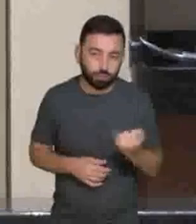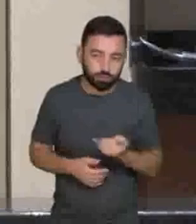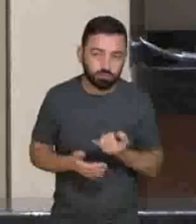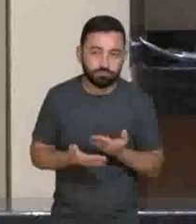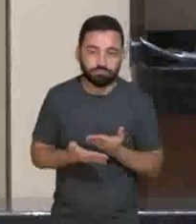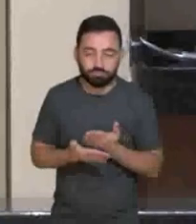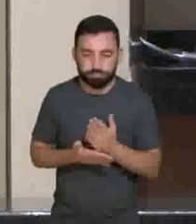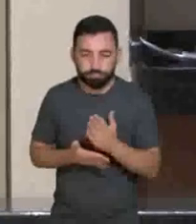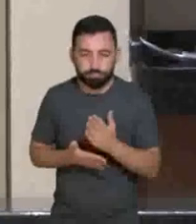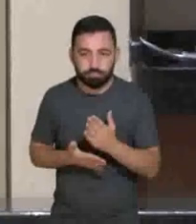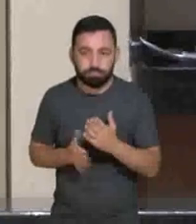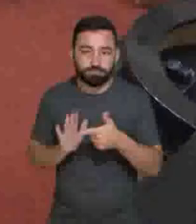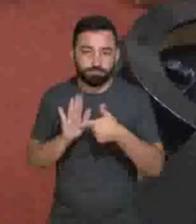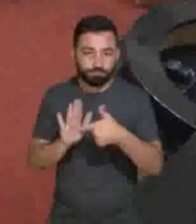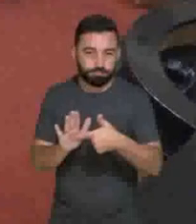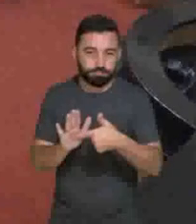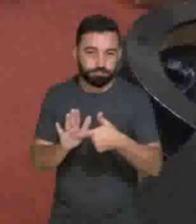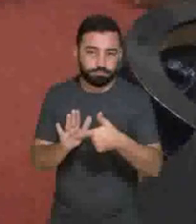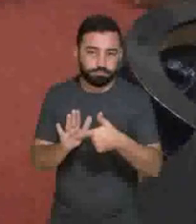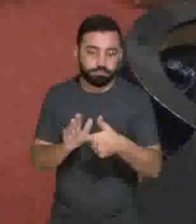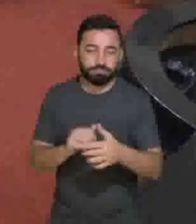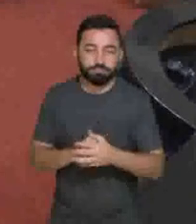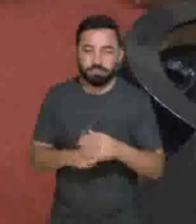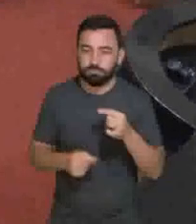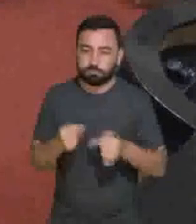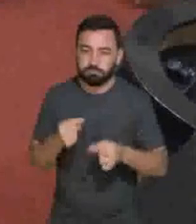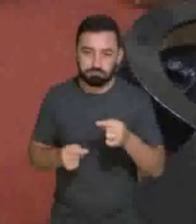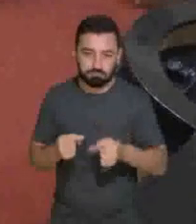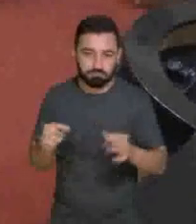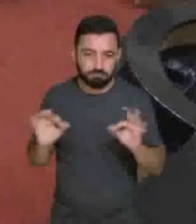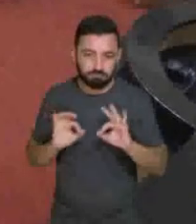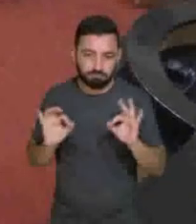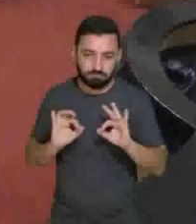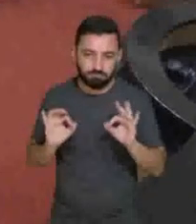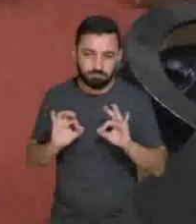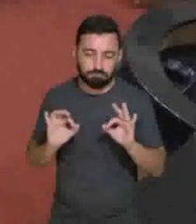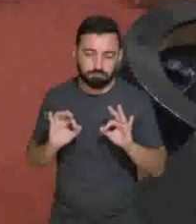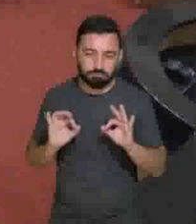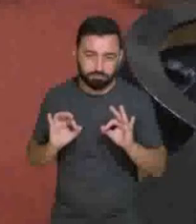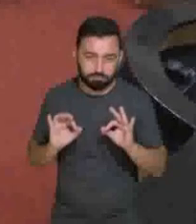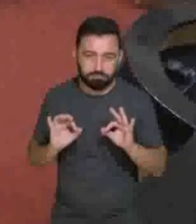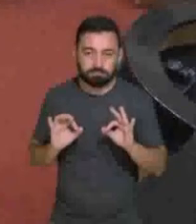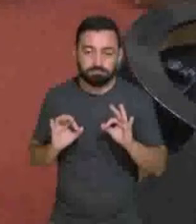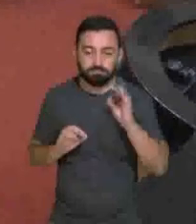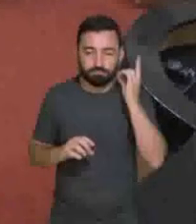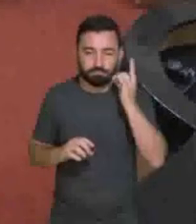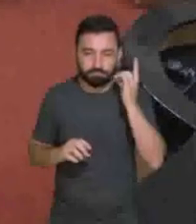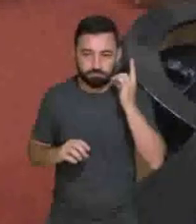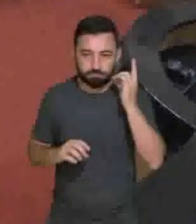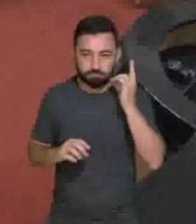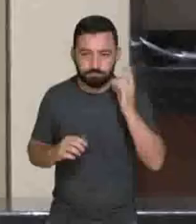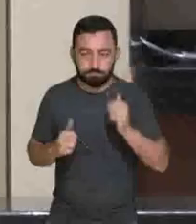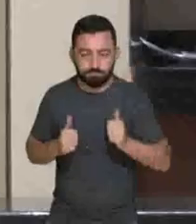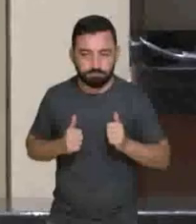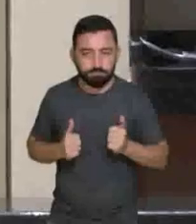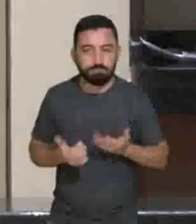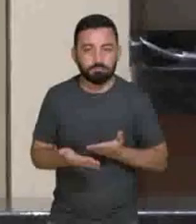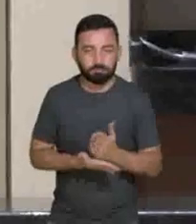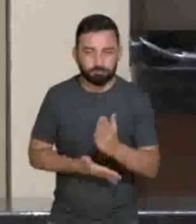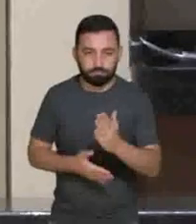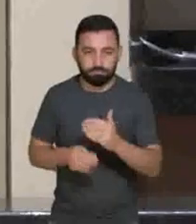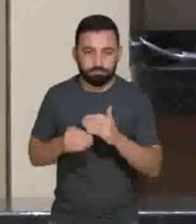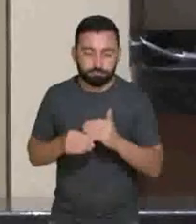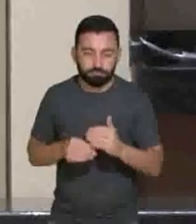Sérgio Guimarães, em discussão. Não havendo quem queira discutir, em votação, deputados que aprovam, permaneçam como se encontram. Aprovado